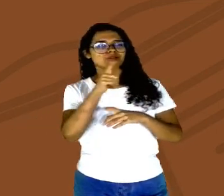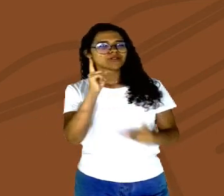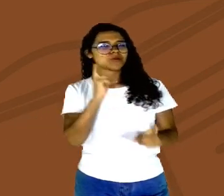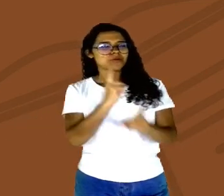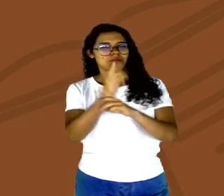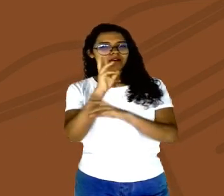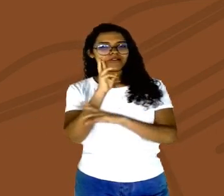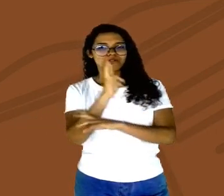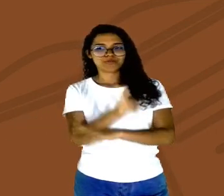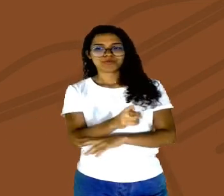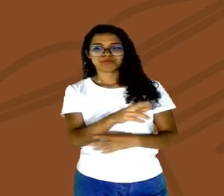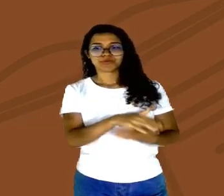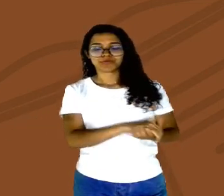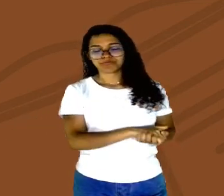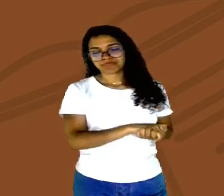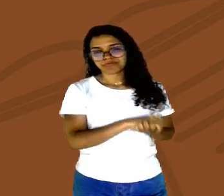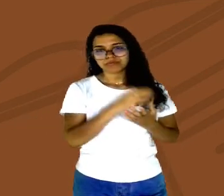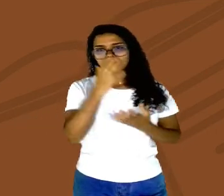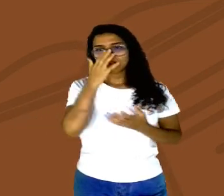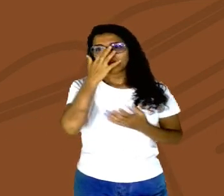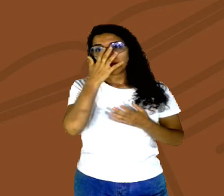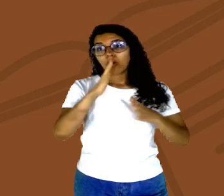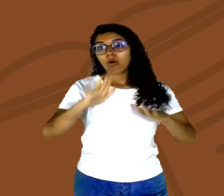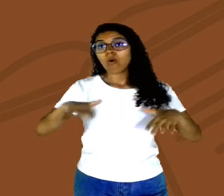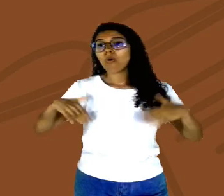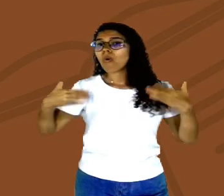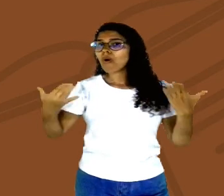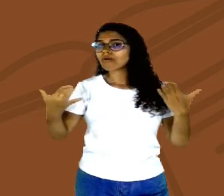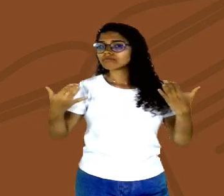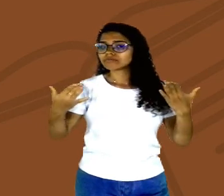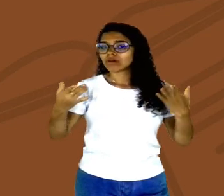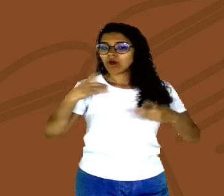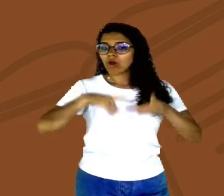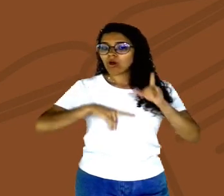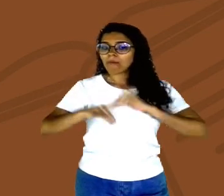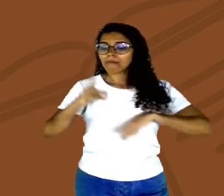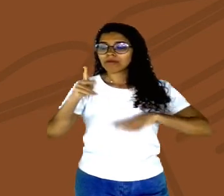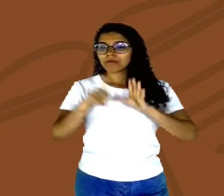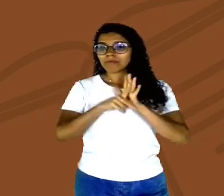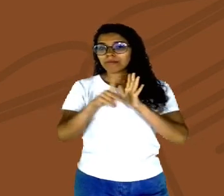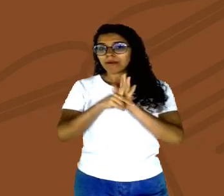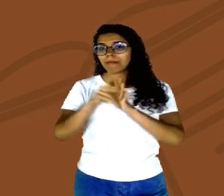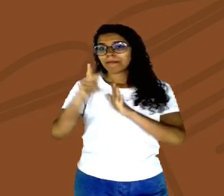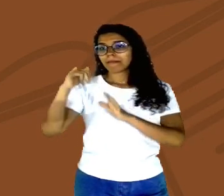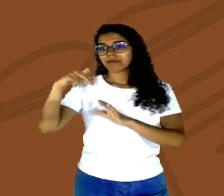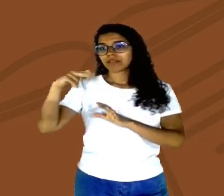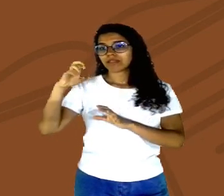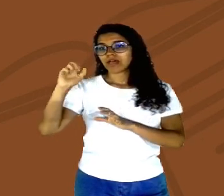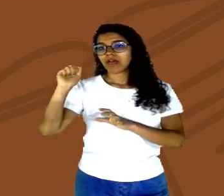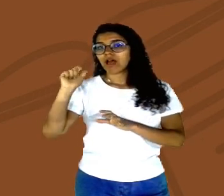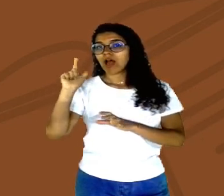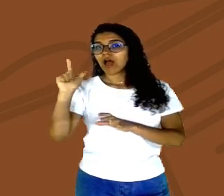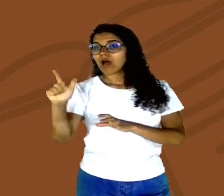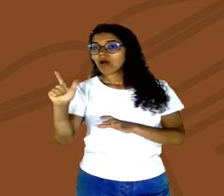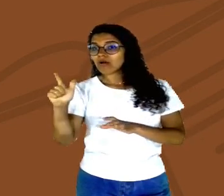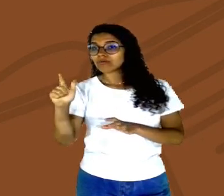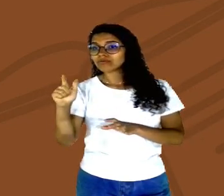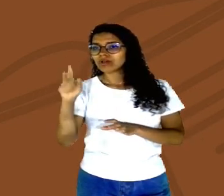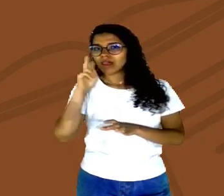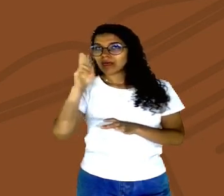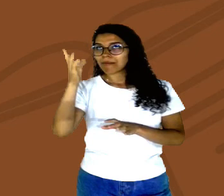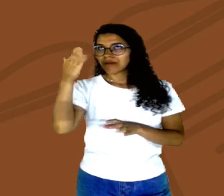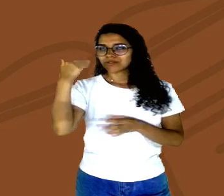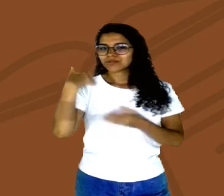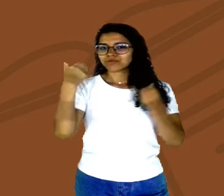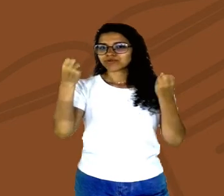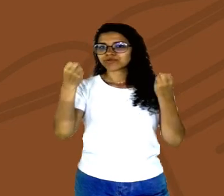correta. Questão número 2. Qual hormônio é produzido pela glândula pineal? Lembra que foi a primeira que eu falei, que é aquele hormônio que está